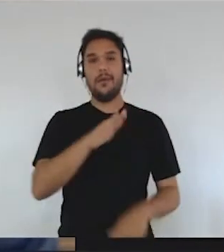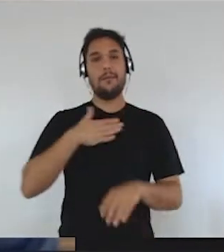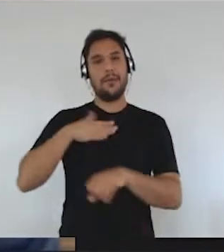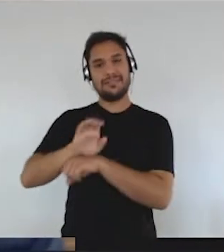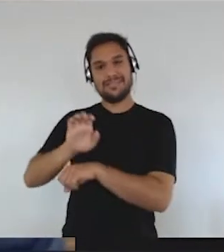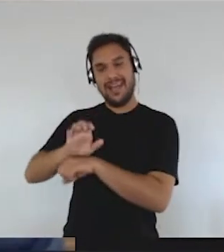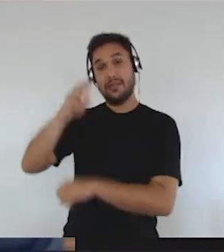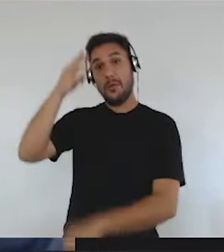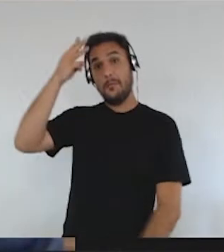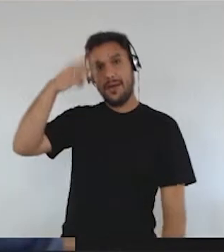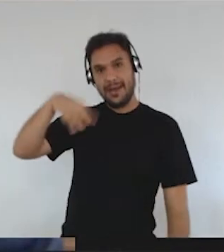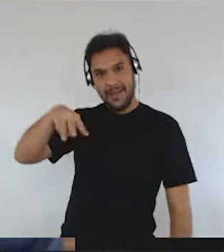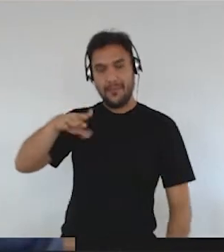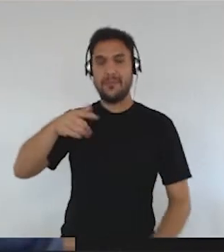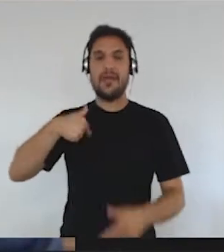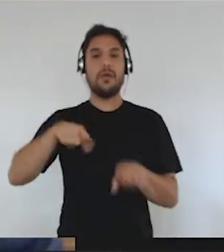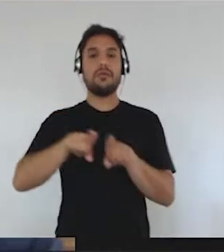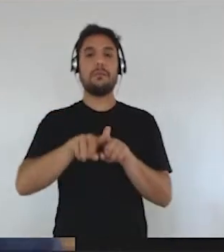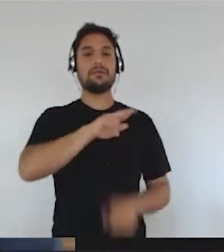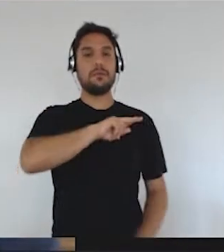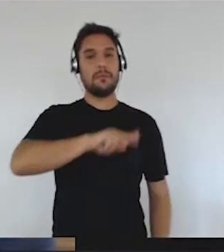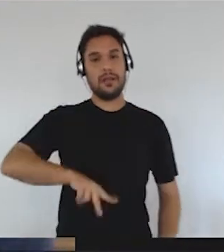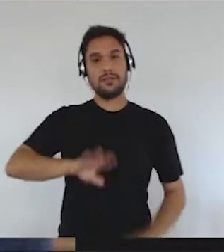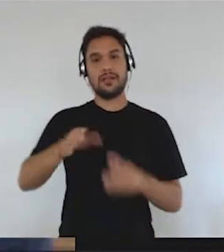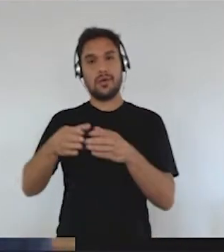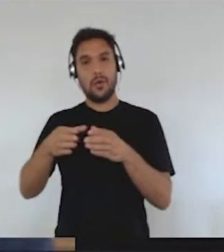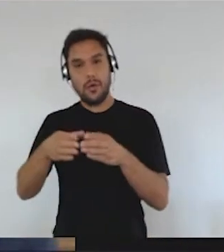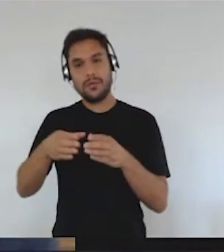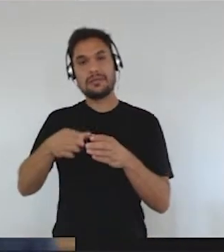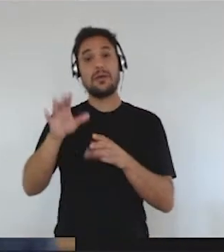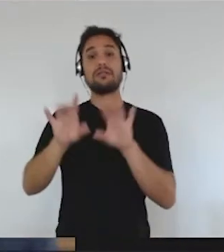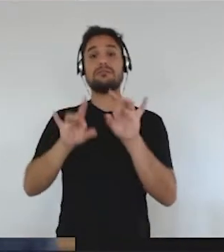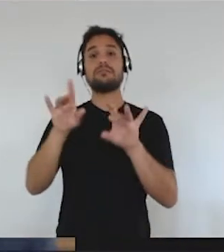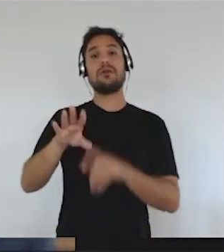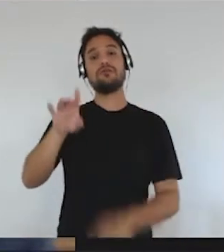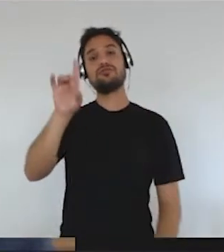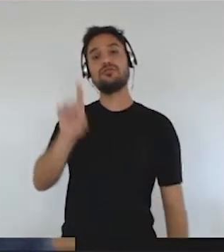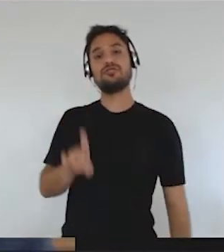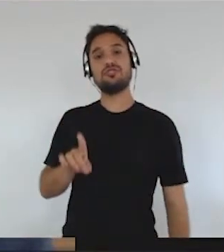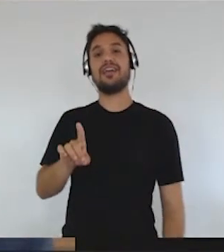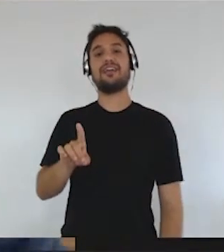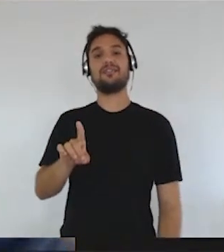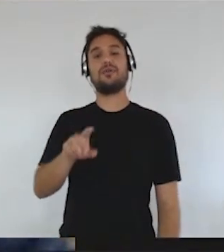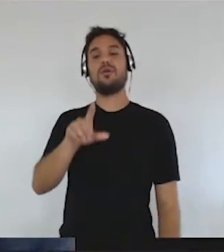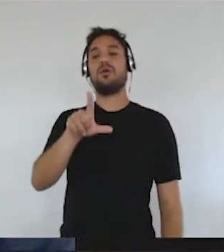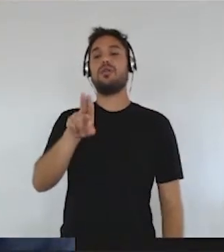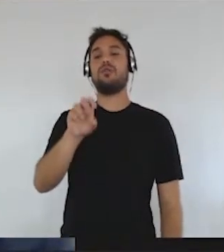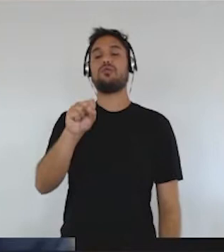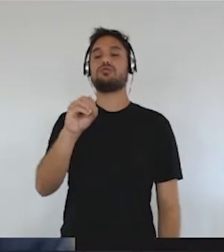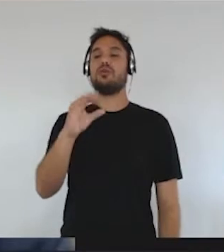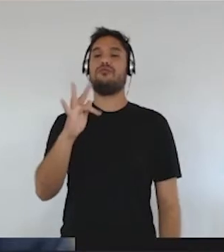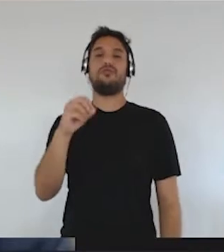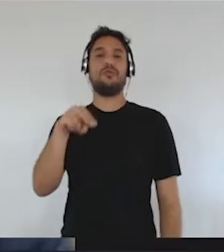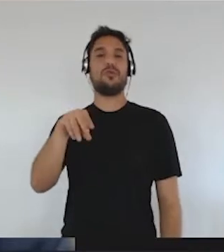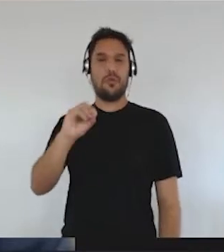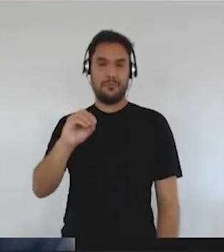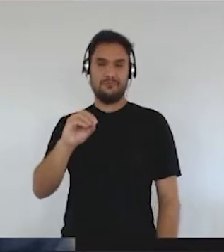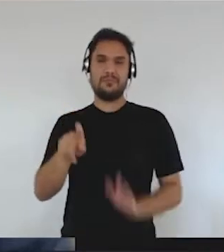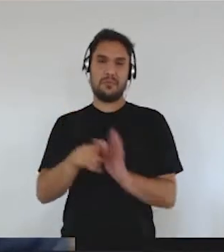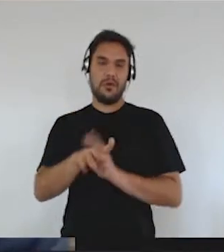Maranhão e presidente da Comissão Especial de Direito Lusófono da OAB Nacional.